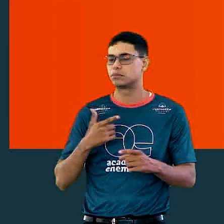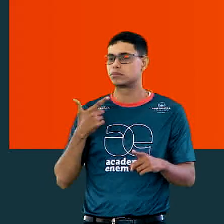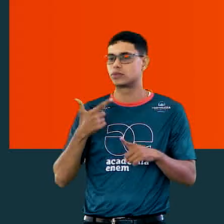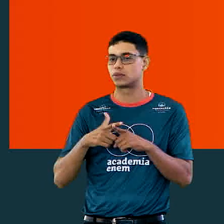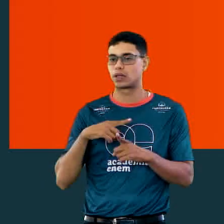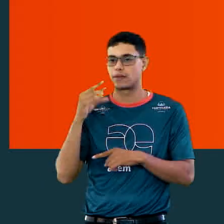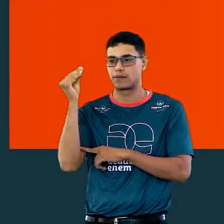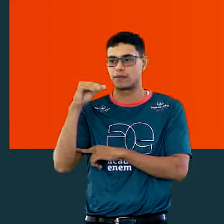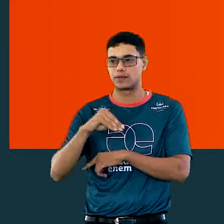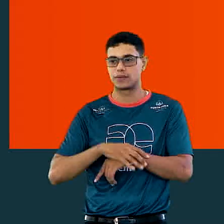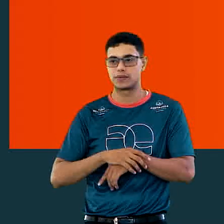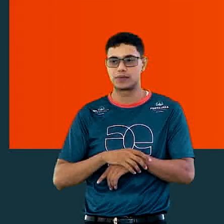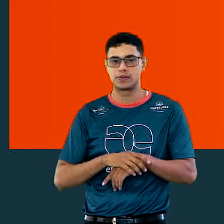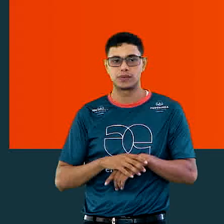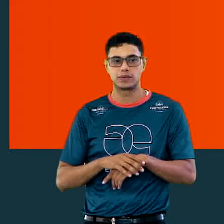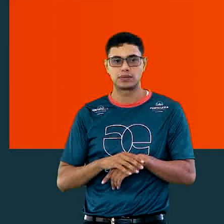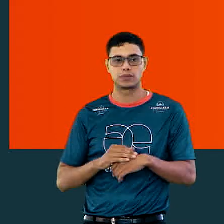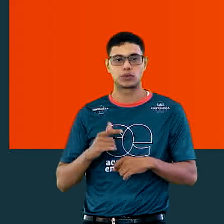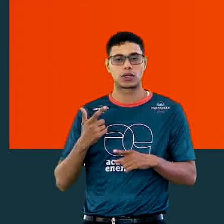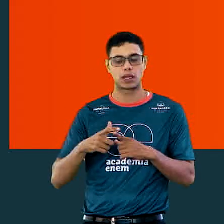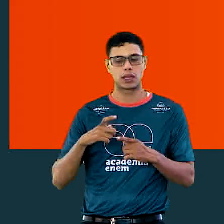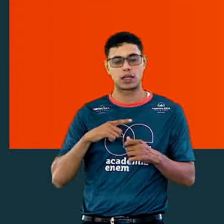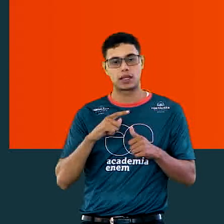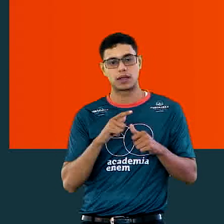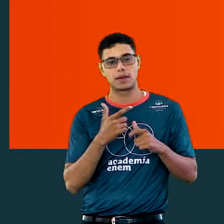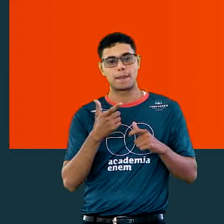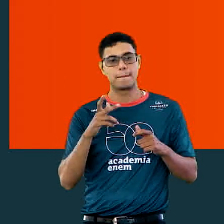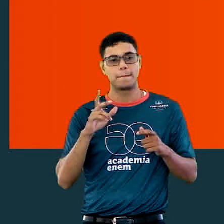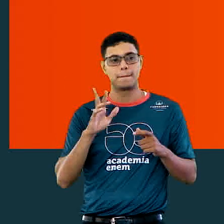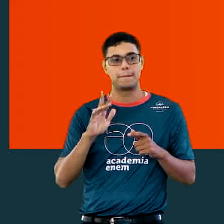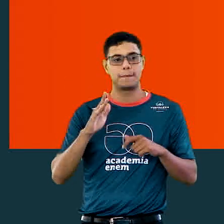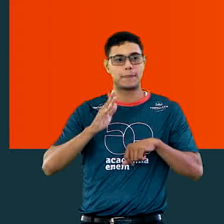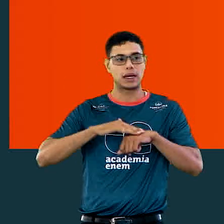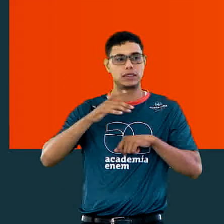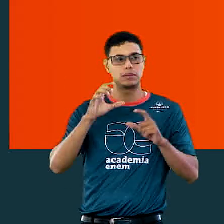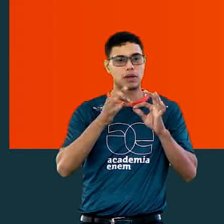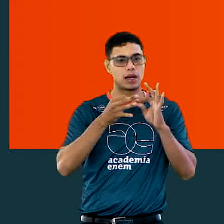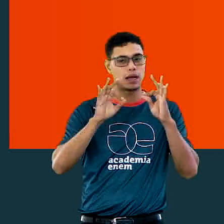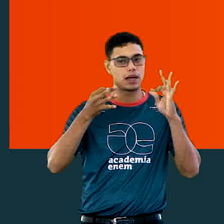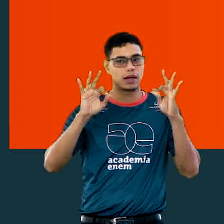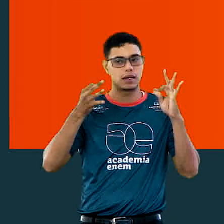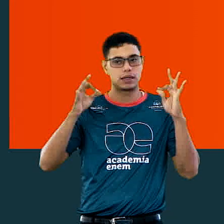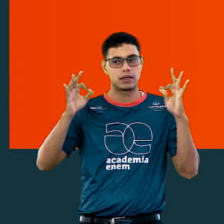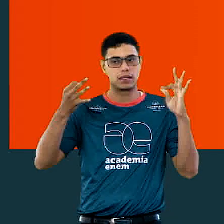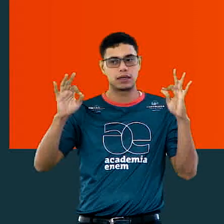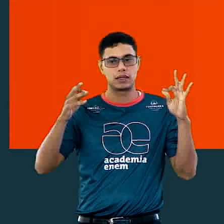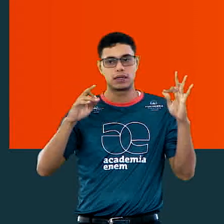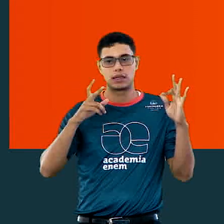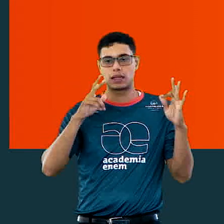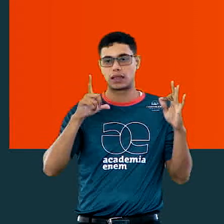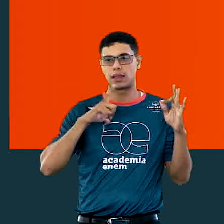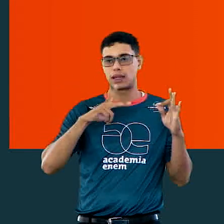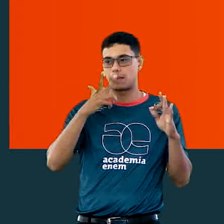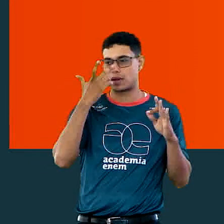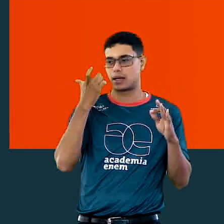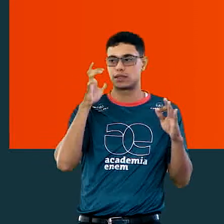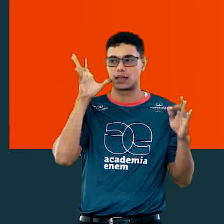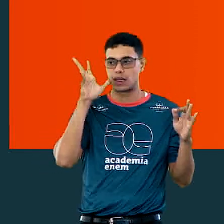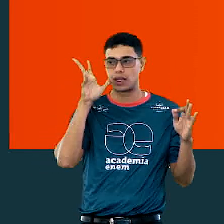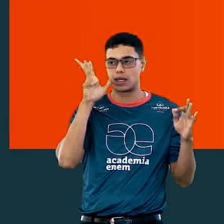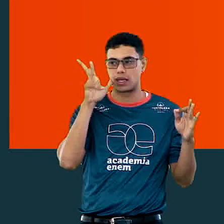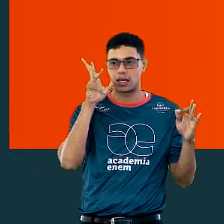que, professor? Porque tem mais mangueira. Se tem mais mangueira, tem mais atrito da água com